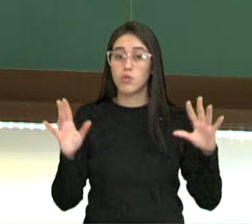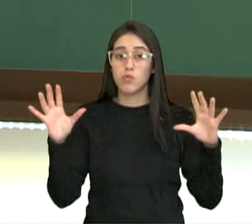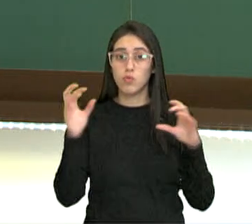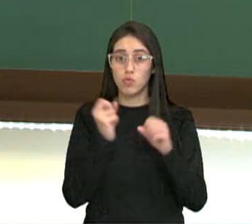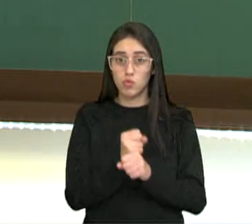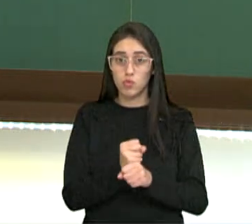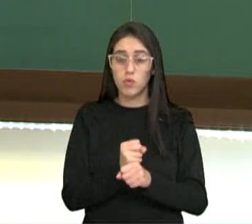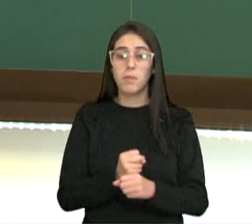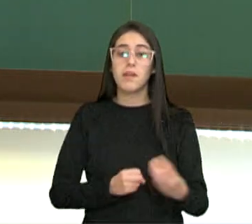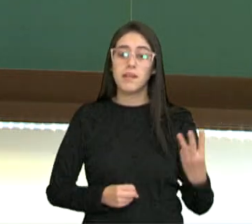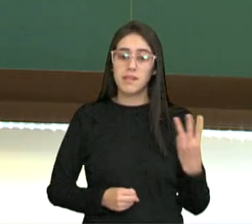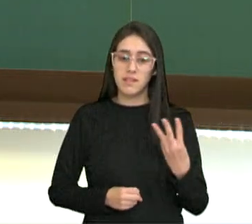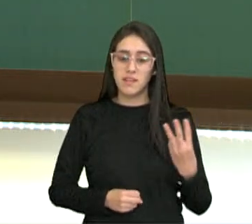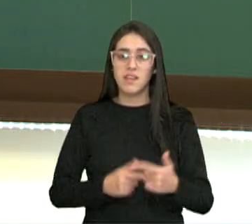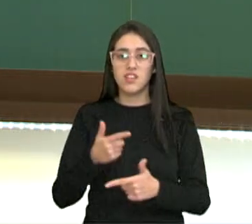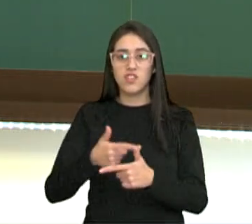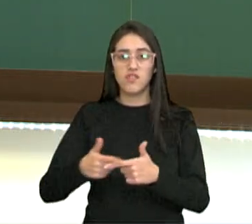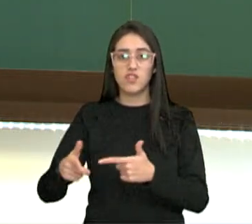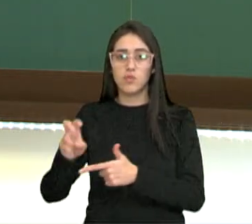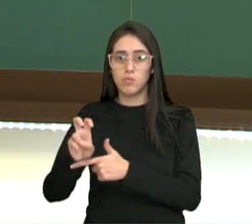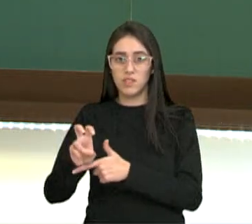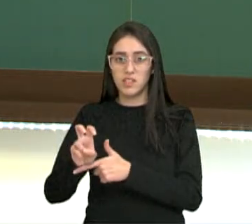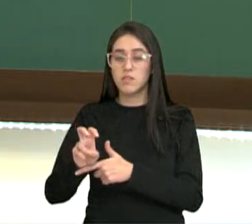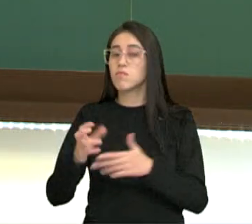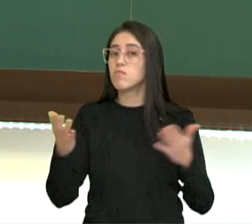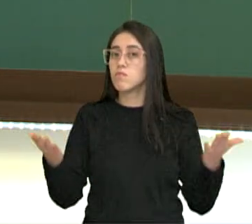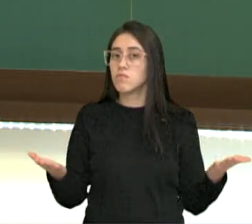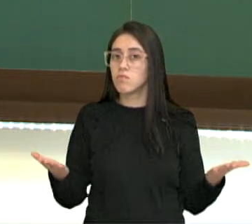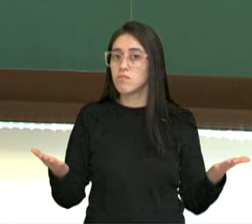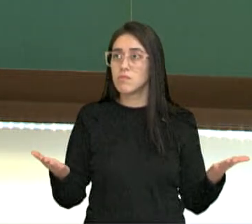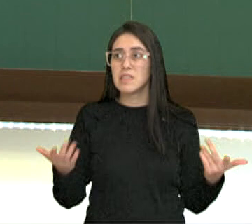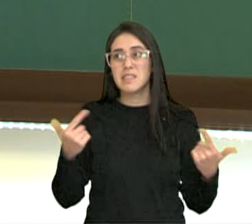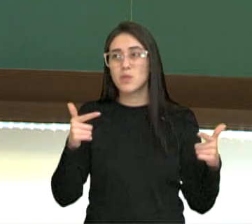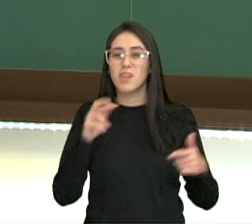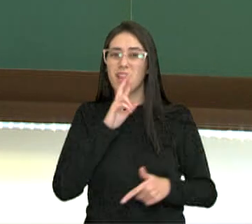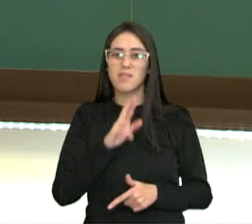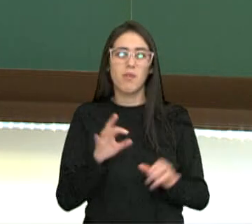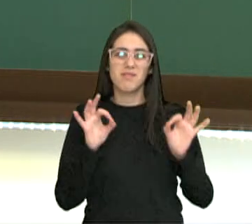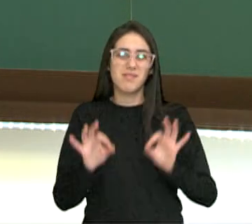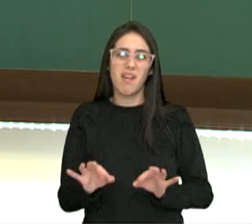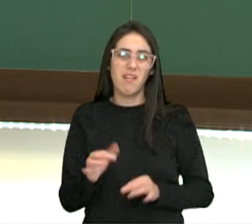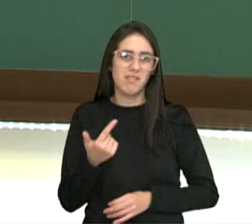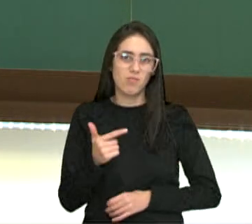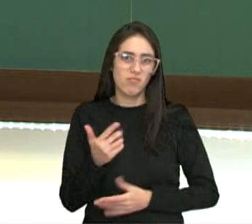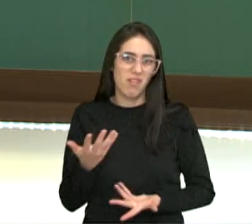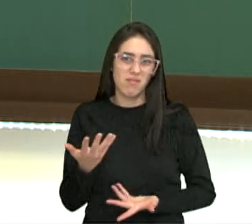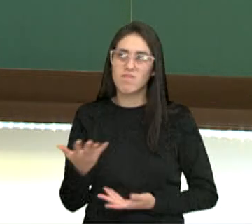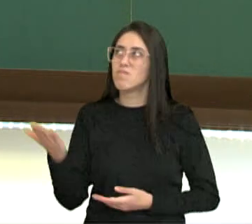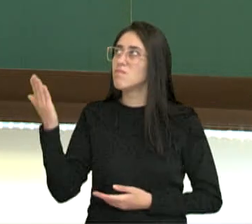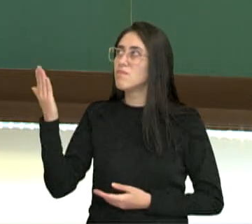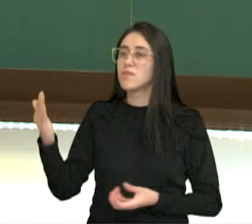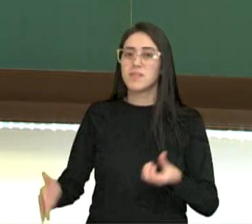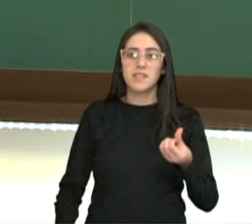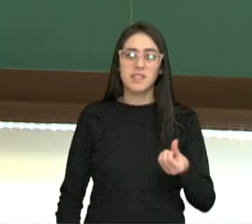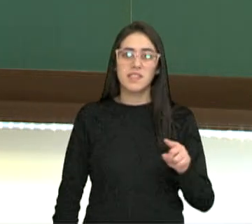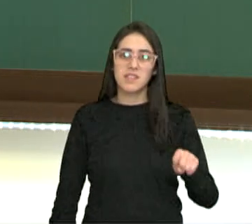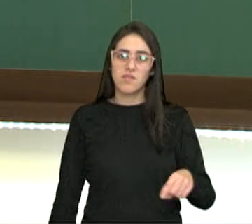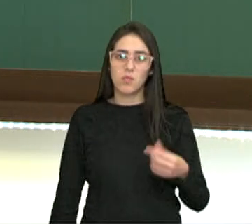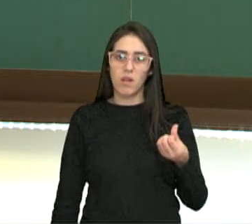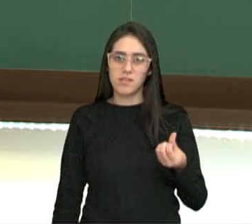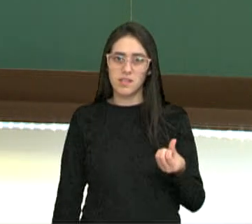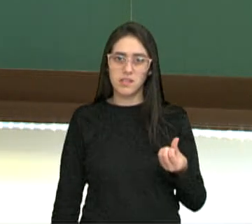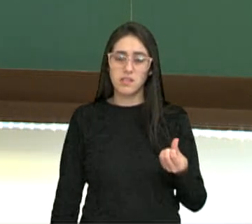33 dividido por 5. 33 dividido por 5 não dá um valor exato, né? Dá 6,6. O que